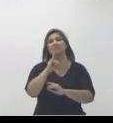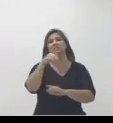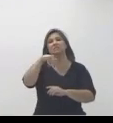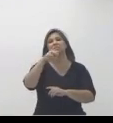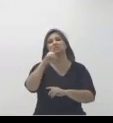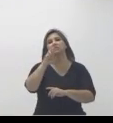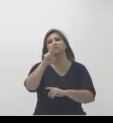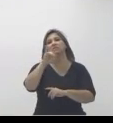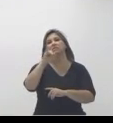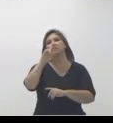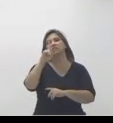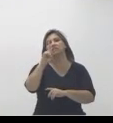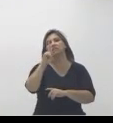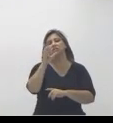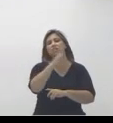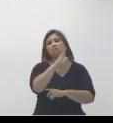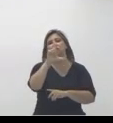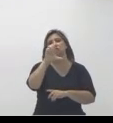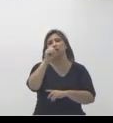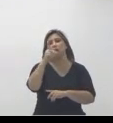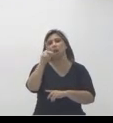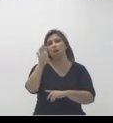através do youtube